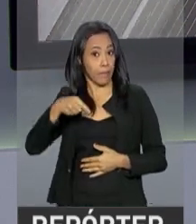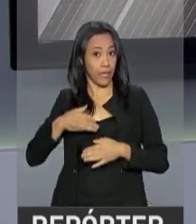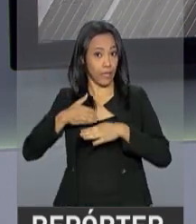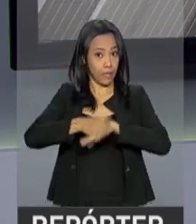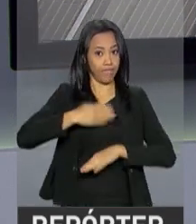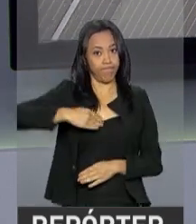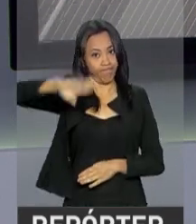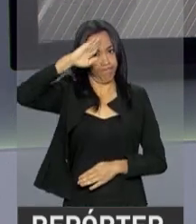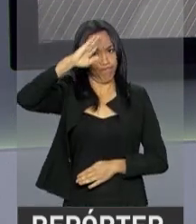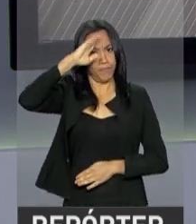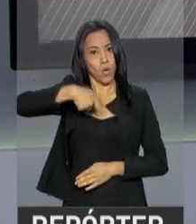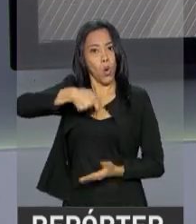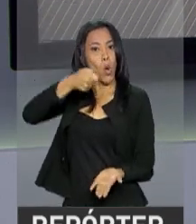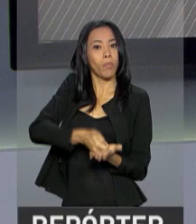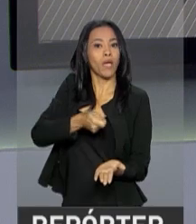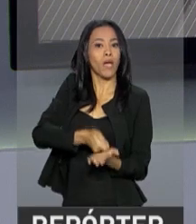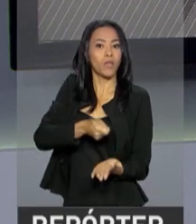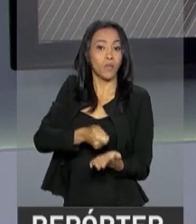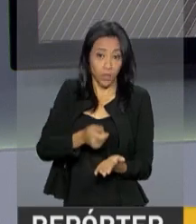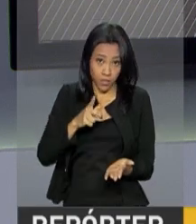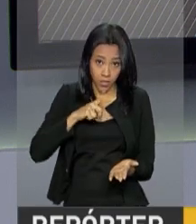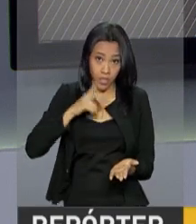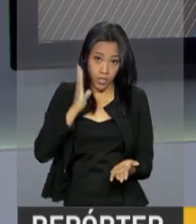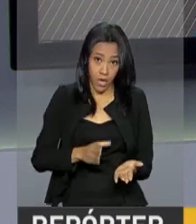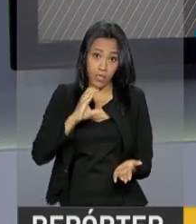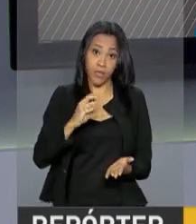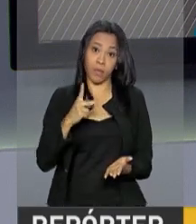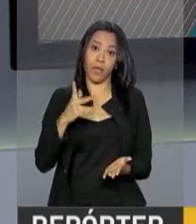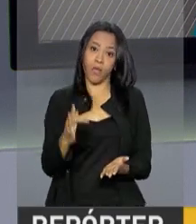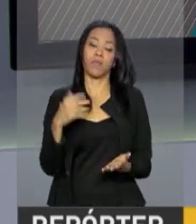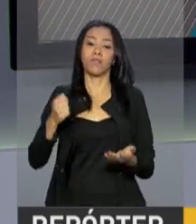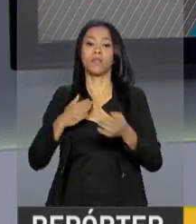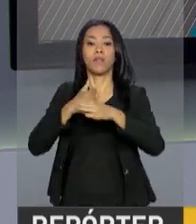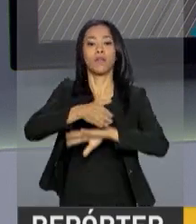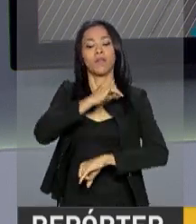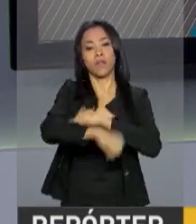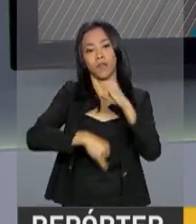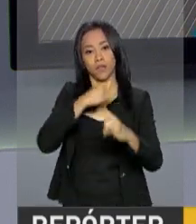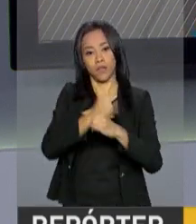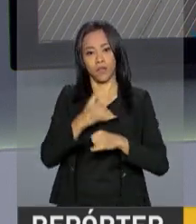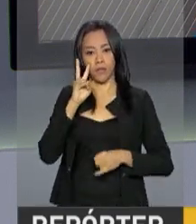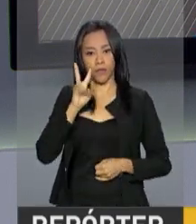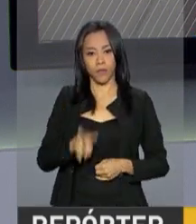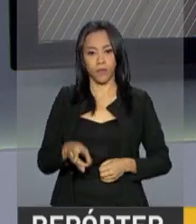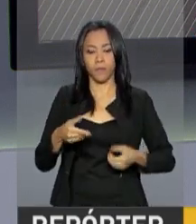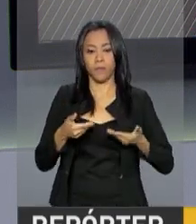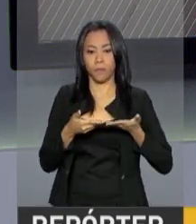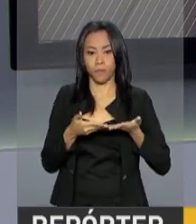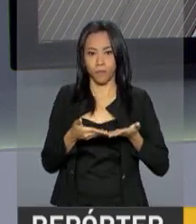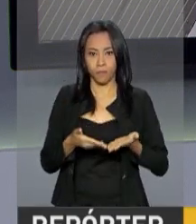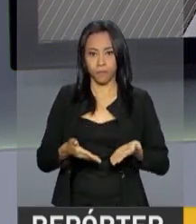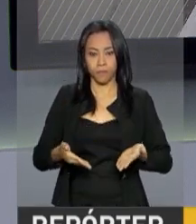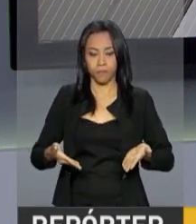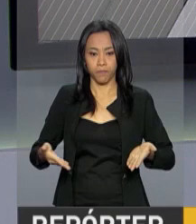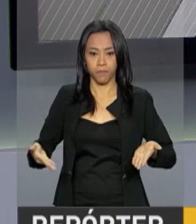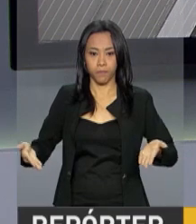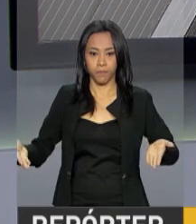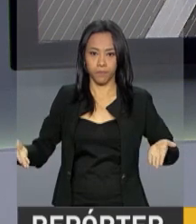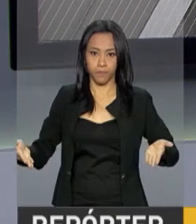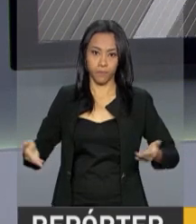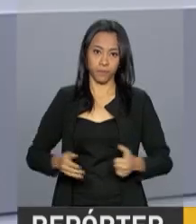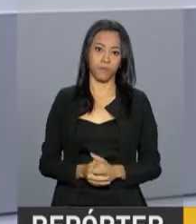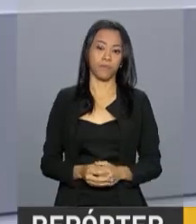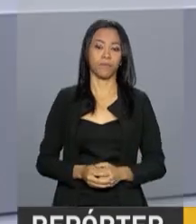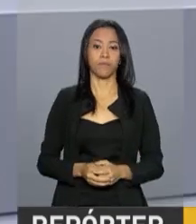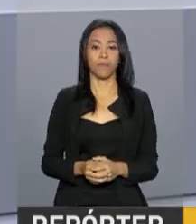quem já tem o cpf deve solicitar pela internet na página alistamento ponto é b ponto mil.br